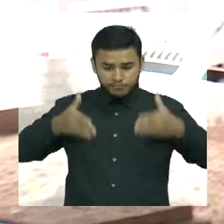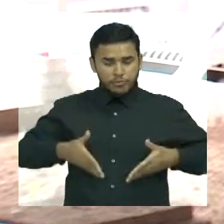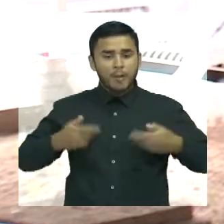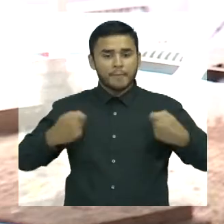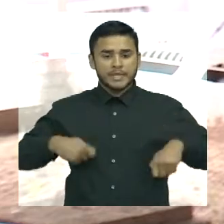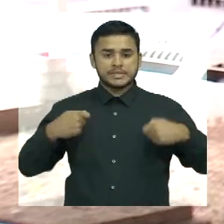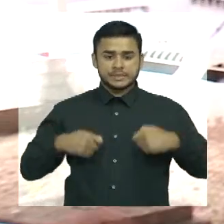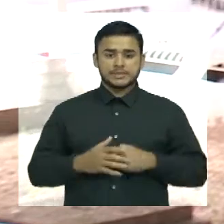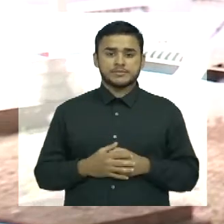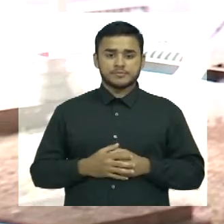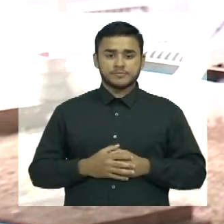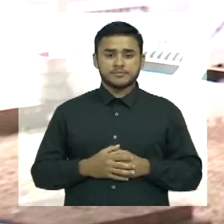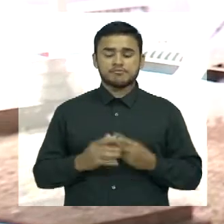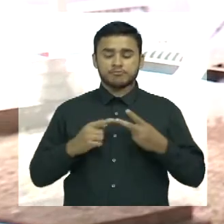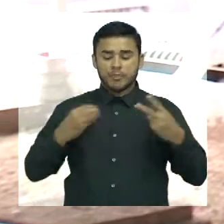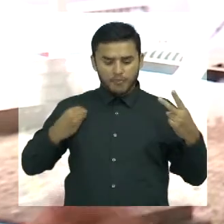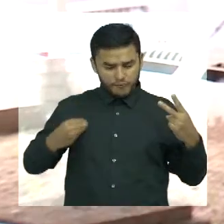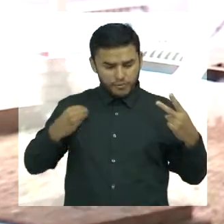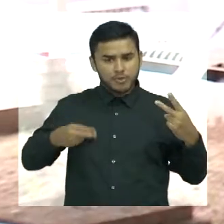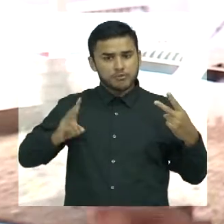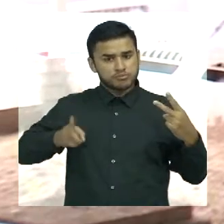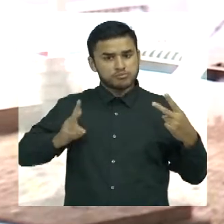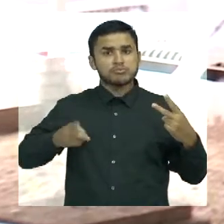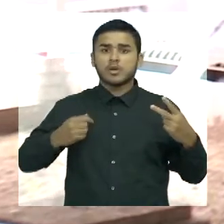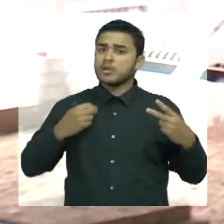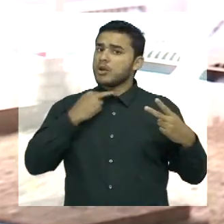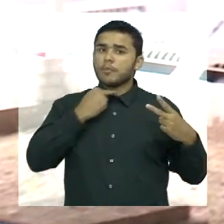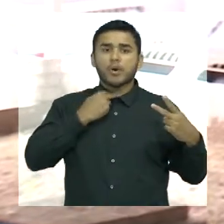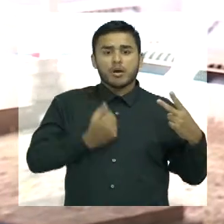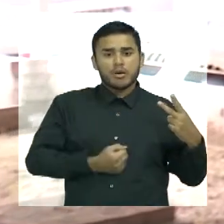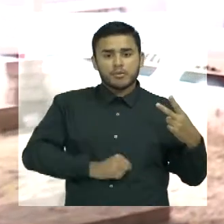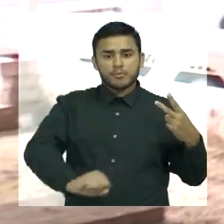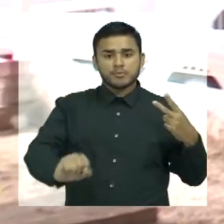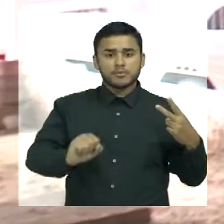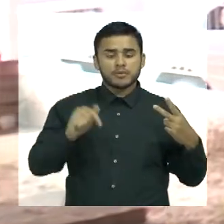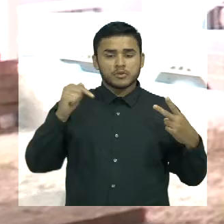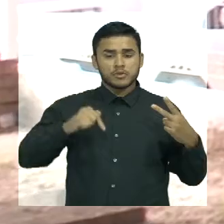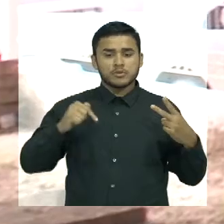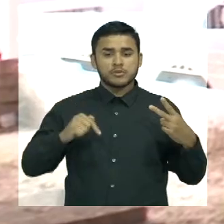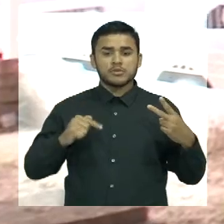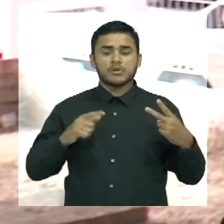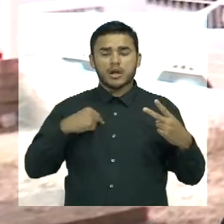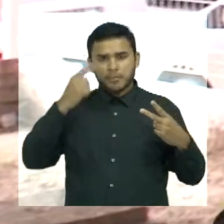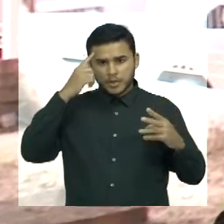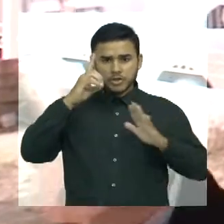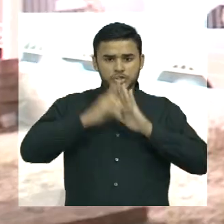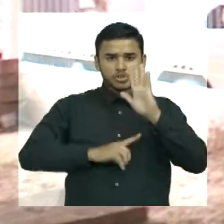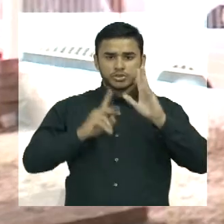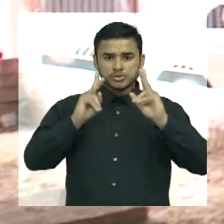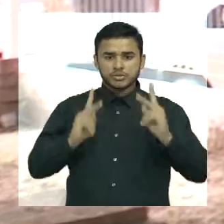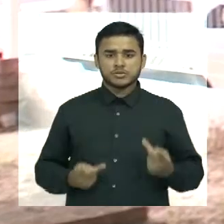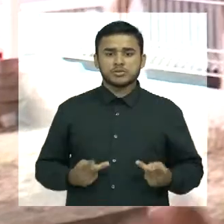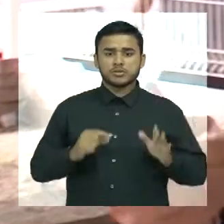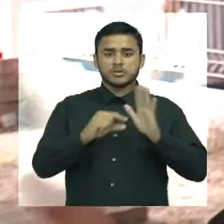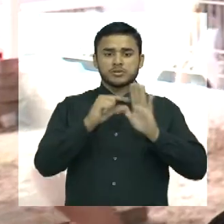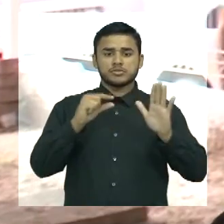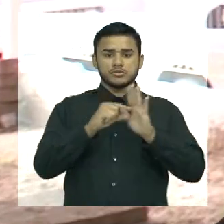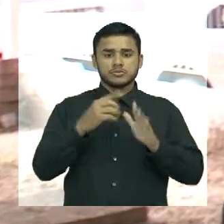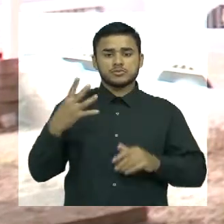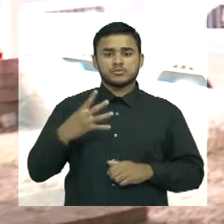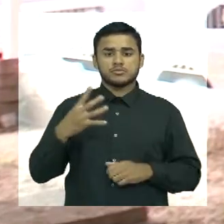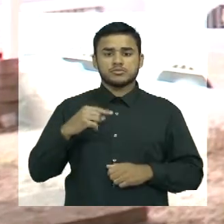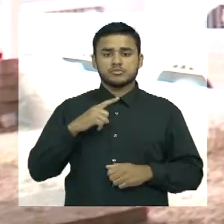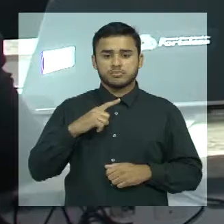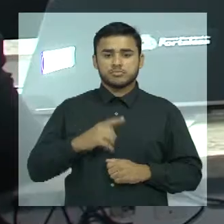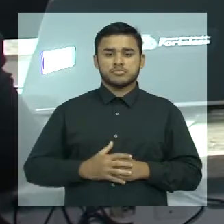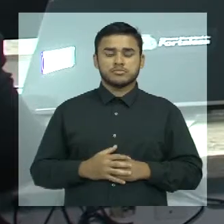nascituro, a questão da vida, o artigo 4º da Convenção Americana de Direitos Humanos prevê o direito à vida do nascituro, dentre